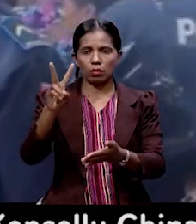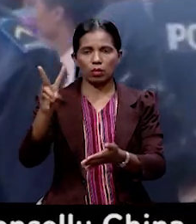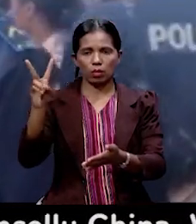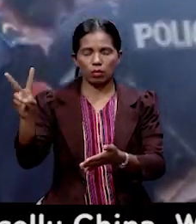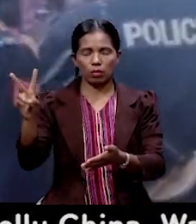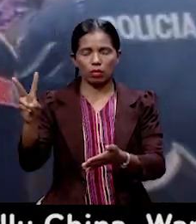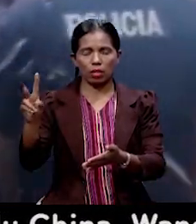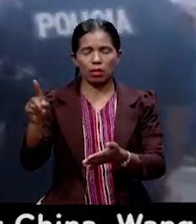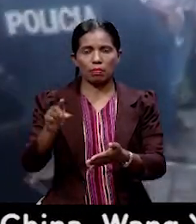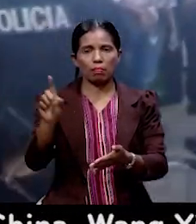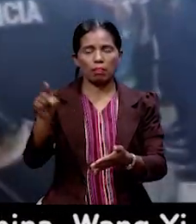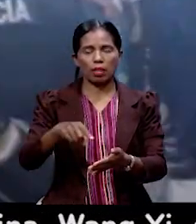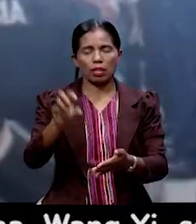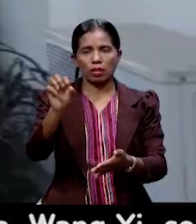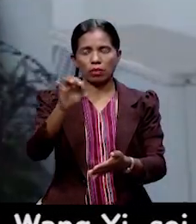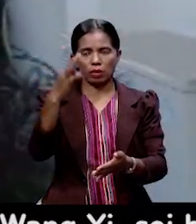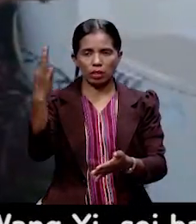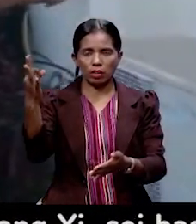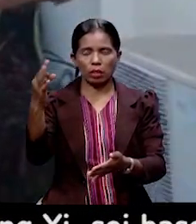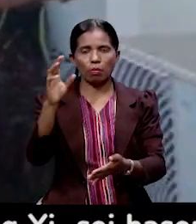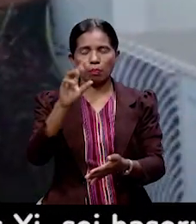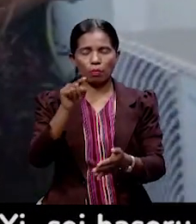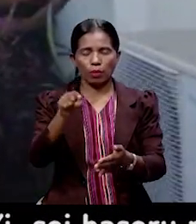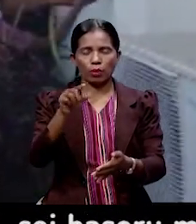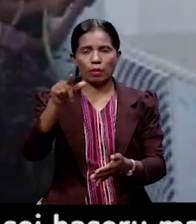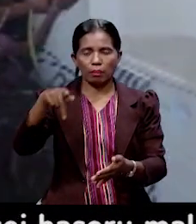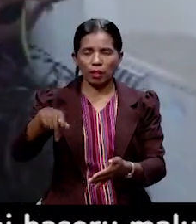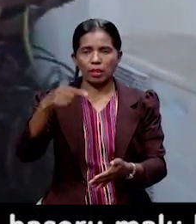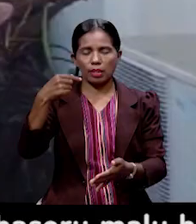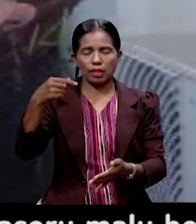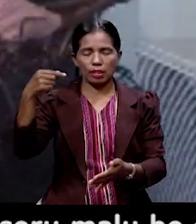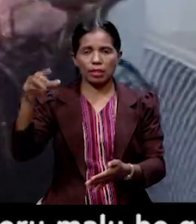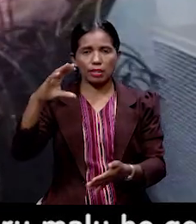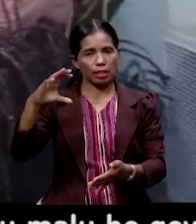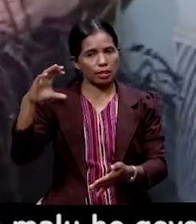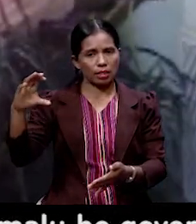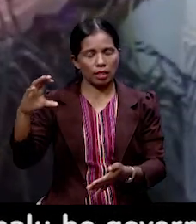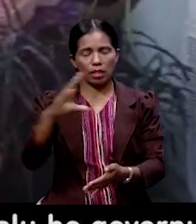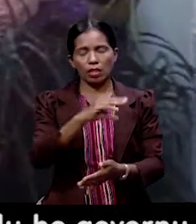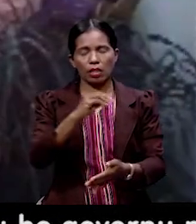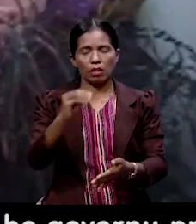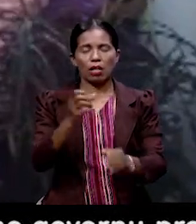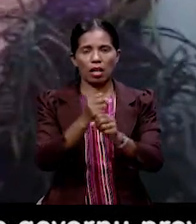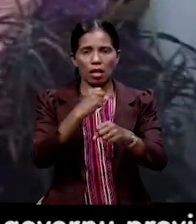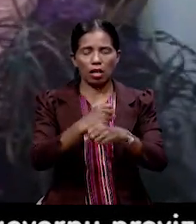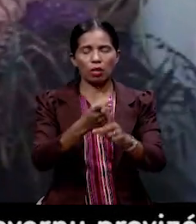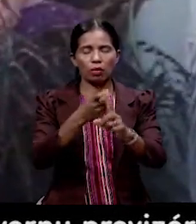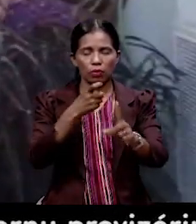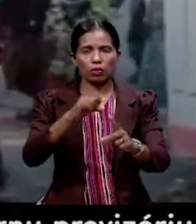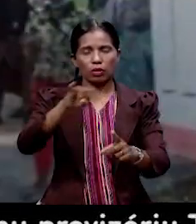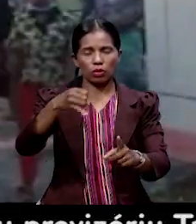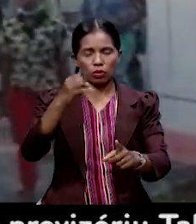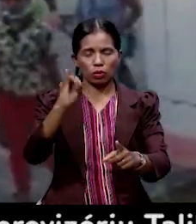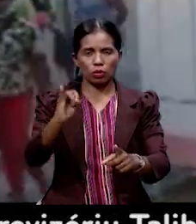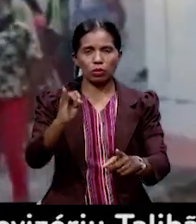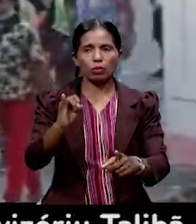bara sanuresinsia pontu P jige jige CC no proseso ne presidi husi juiz coletivo Hugo da